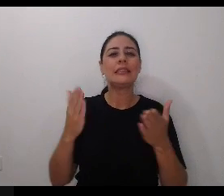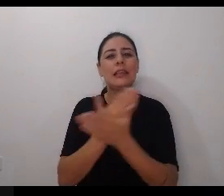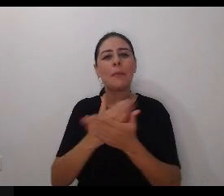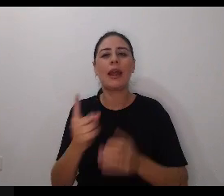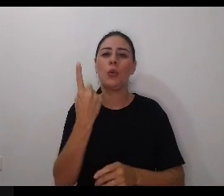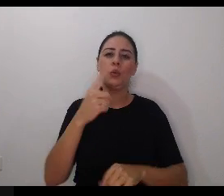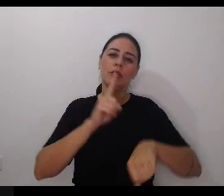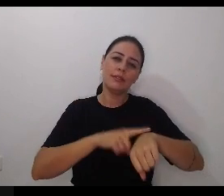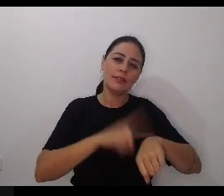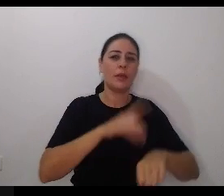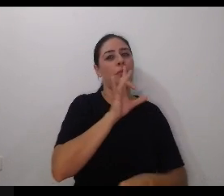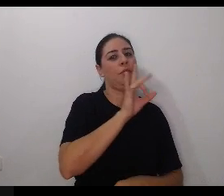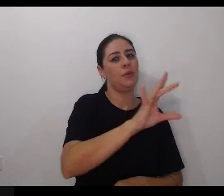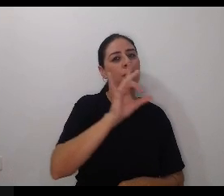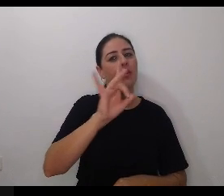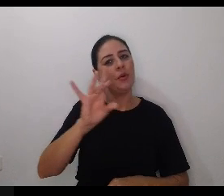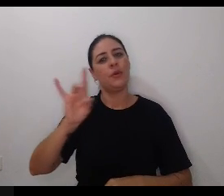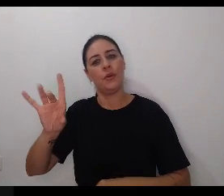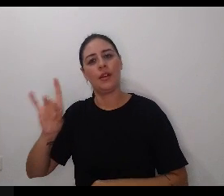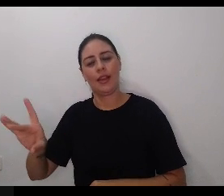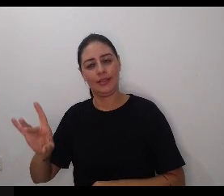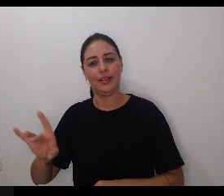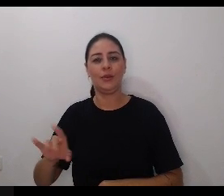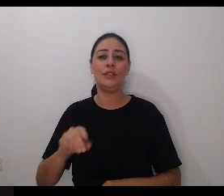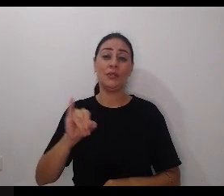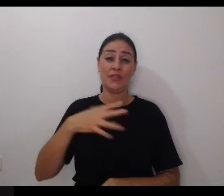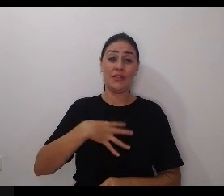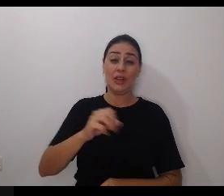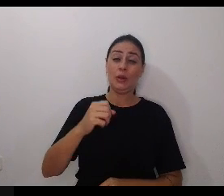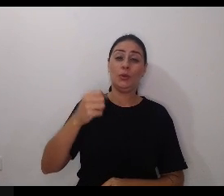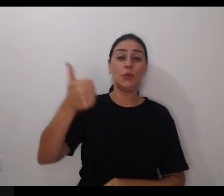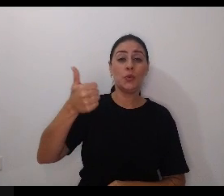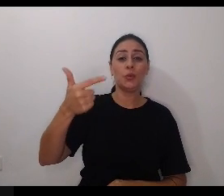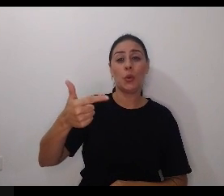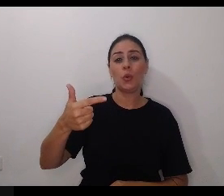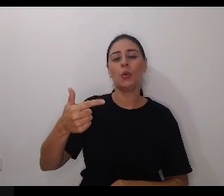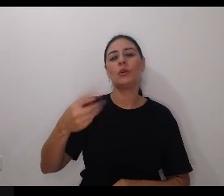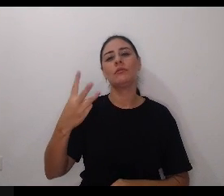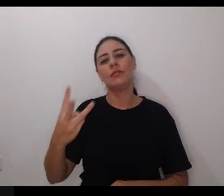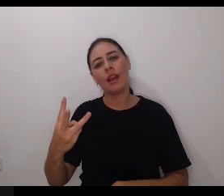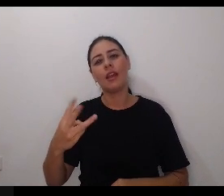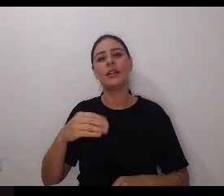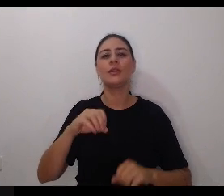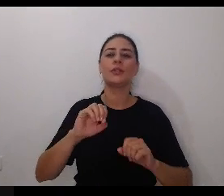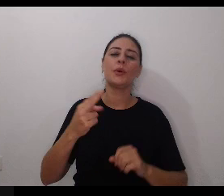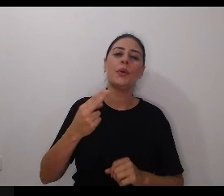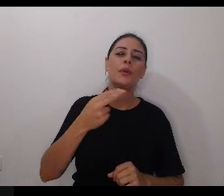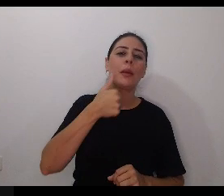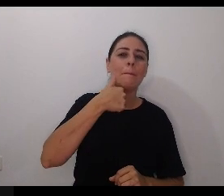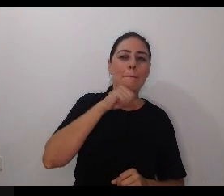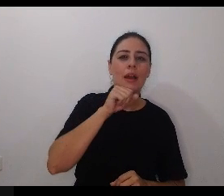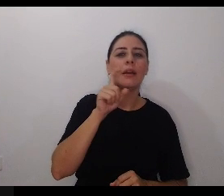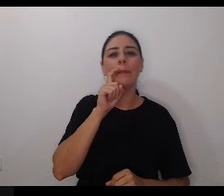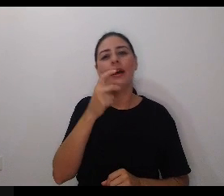uma dica que a gente dá é separar um tempo de exclusividade para cada um, né? Então, se tem mais